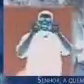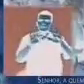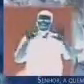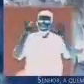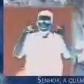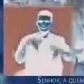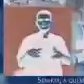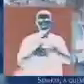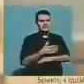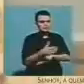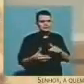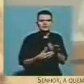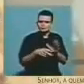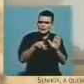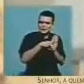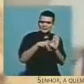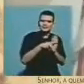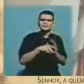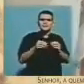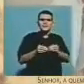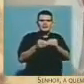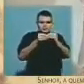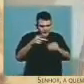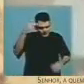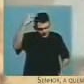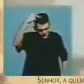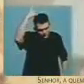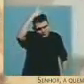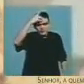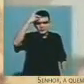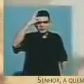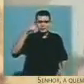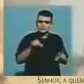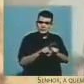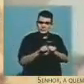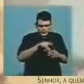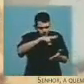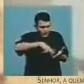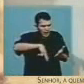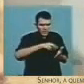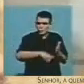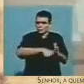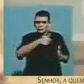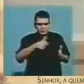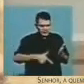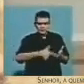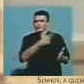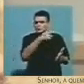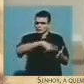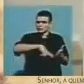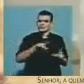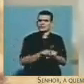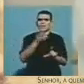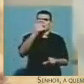passando pelas leituras, pelo salmo e pela sequência. A igreja está